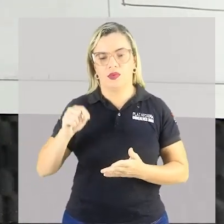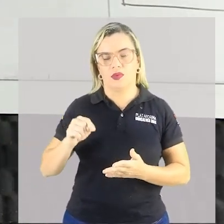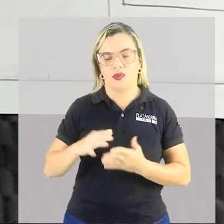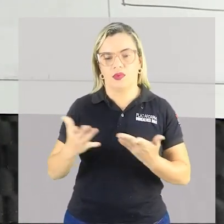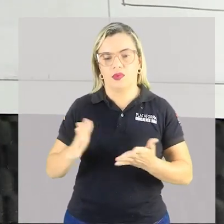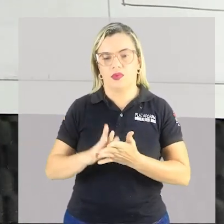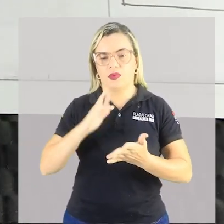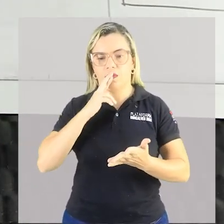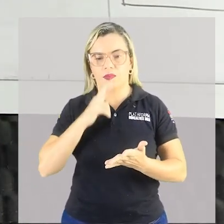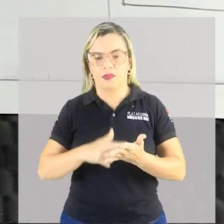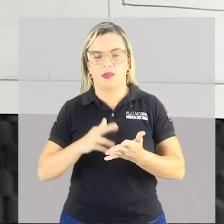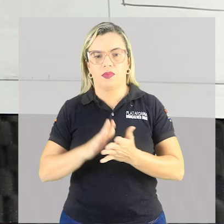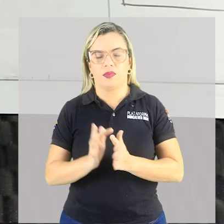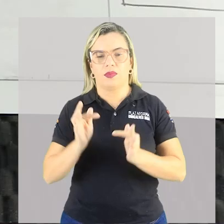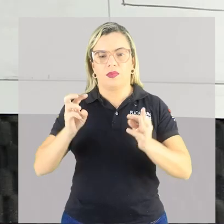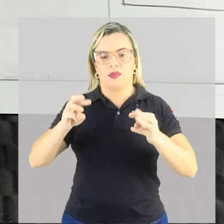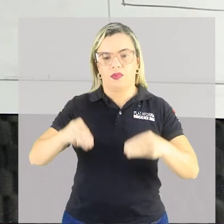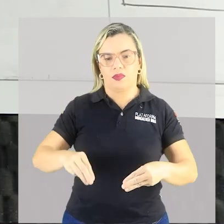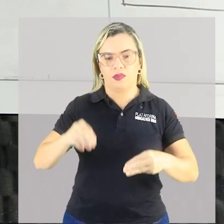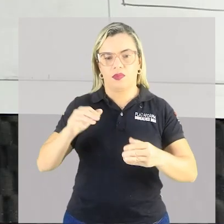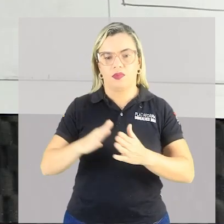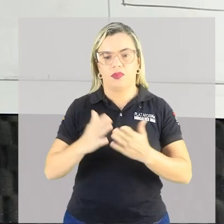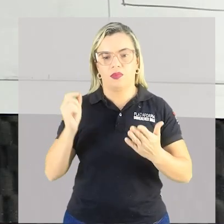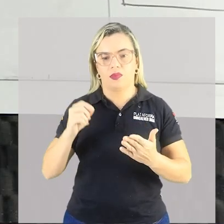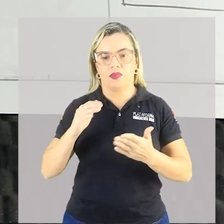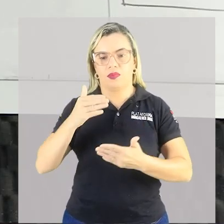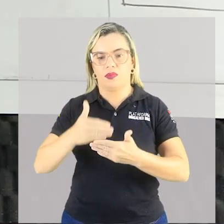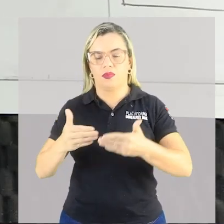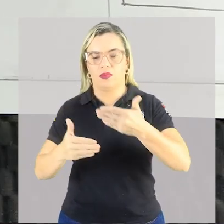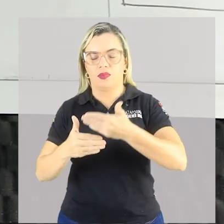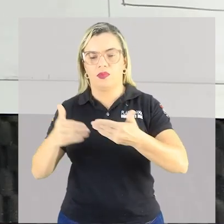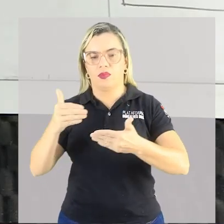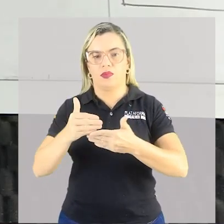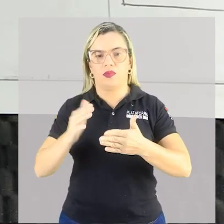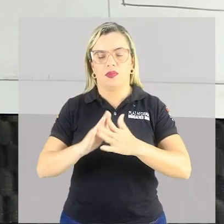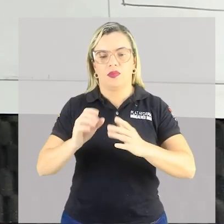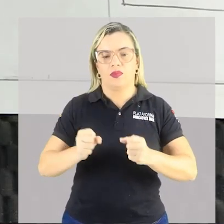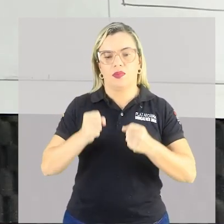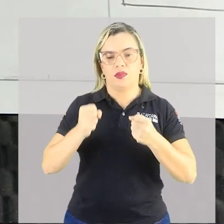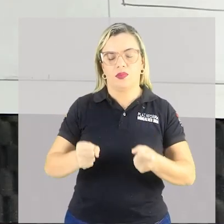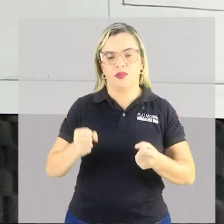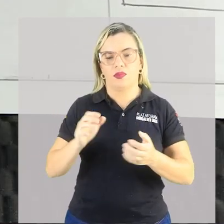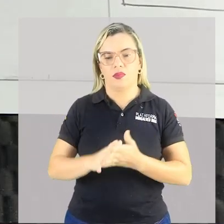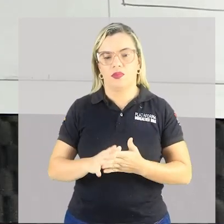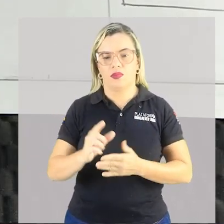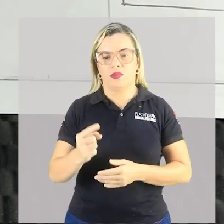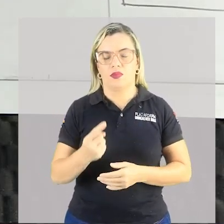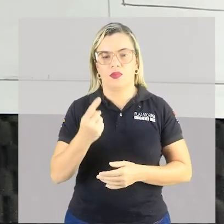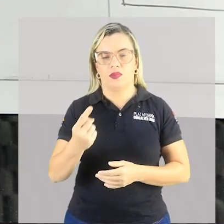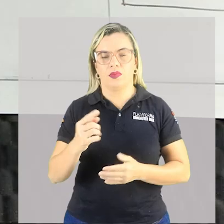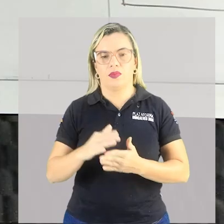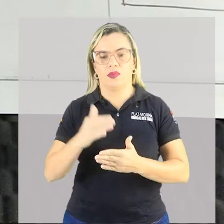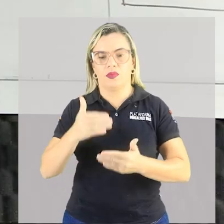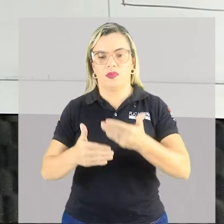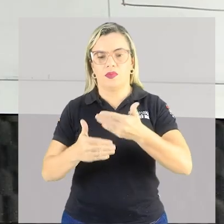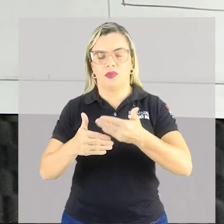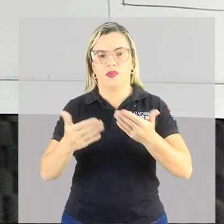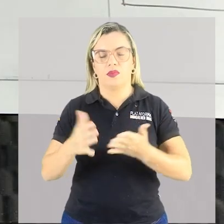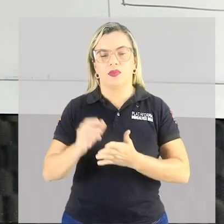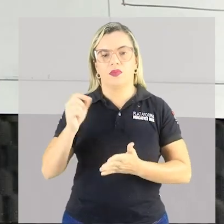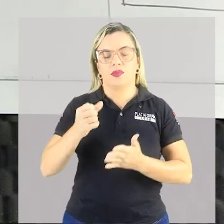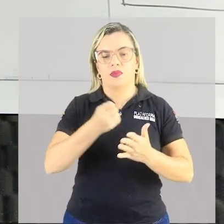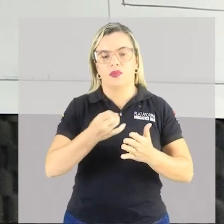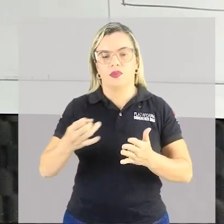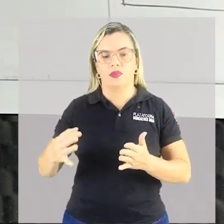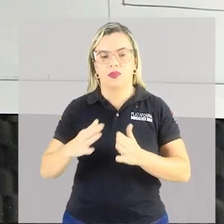proporcionalidade. A resposta final ele quer em tijolos, certo? Então eu posso ver o seguinte, um tijolo ele equivale a quanto